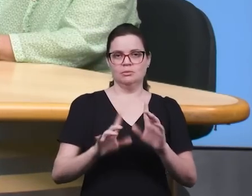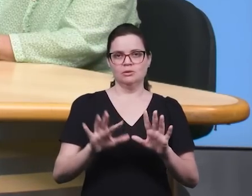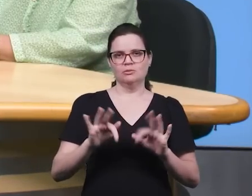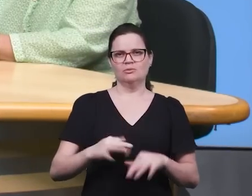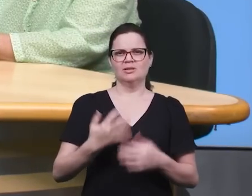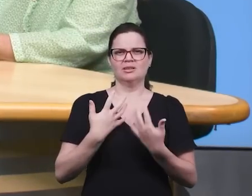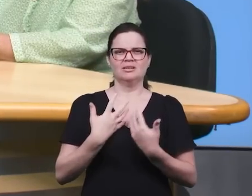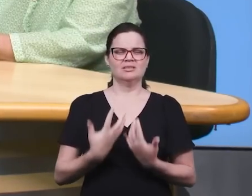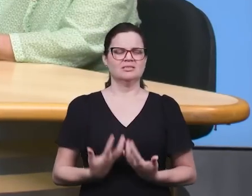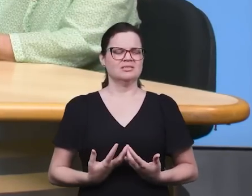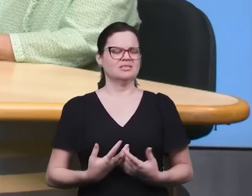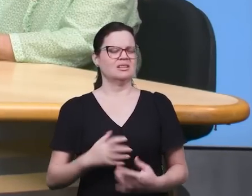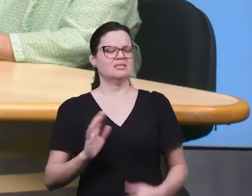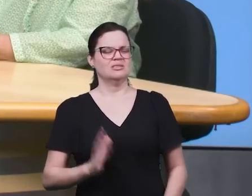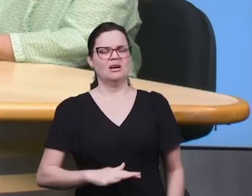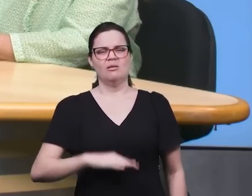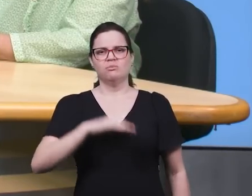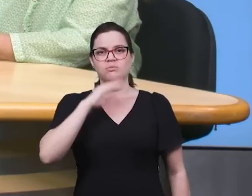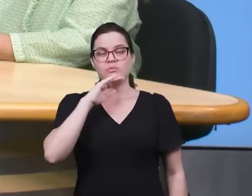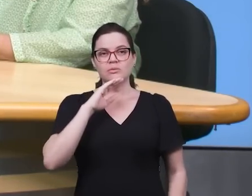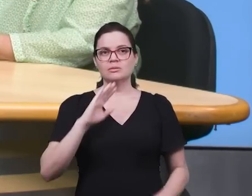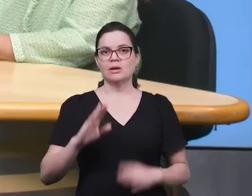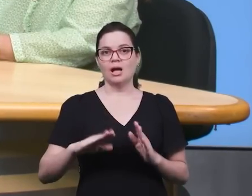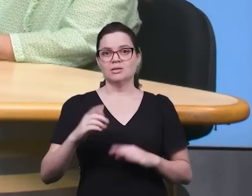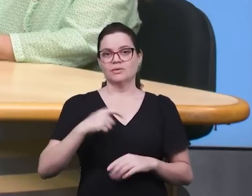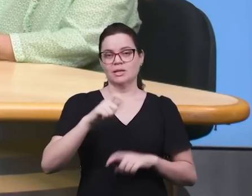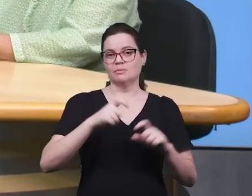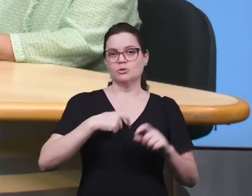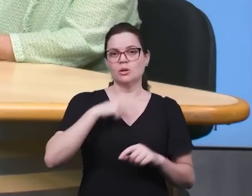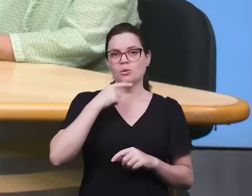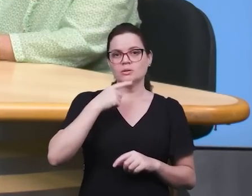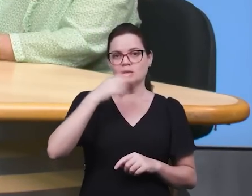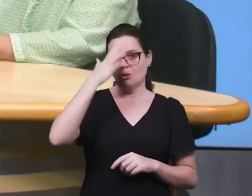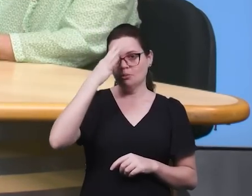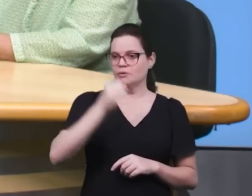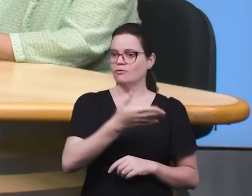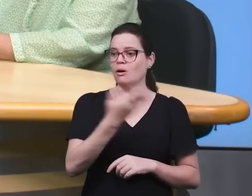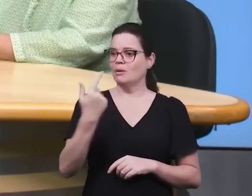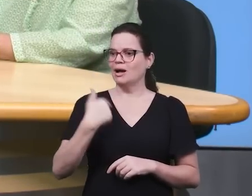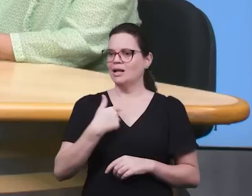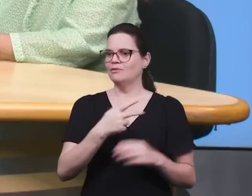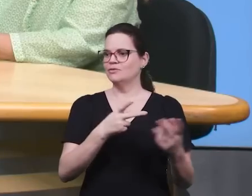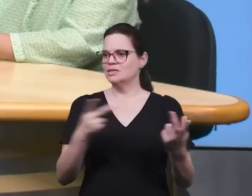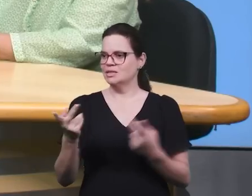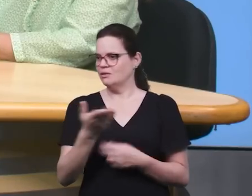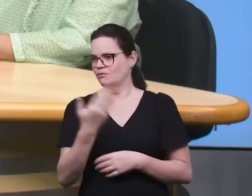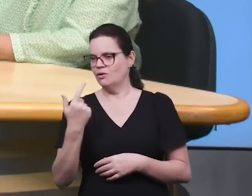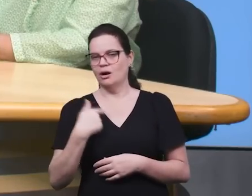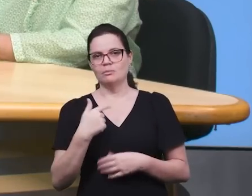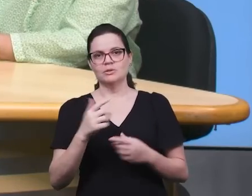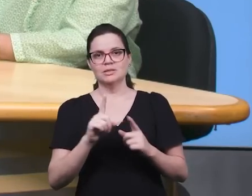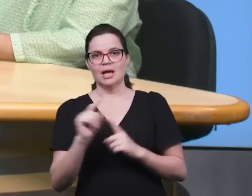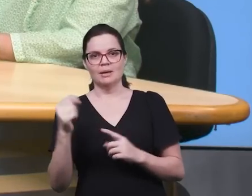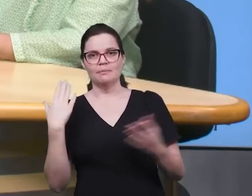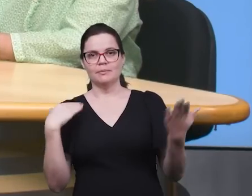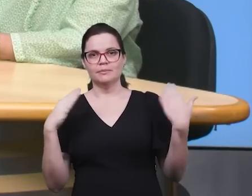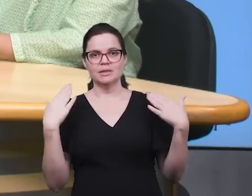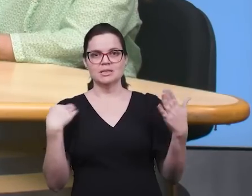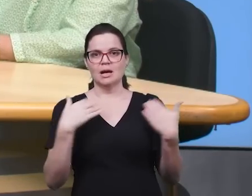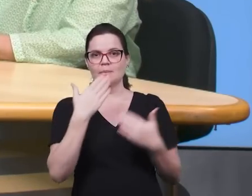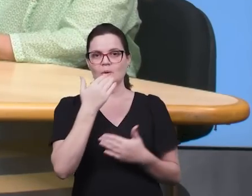está cansada, exausta e nem sempre é compreendida porque, vamos ali, vamos fazer uma visita, ou então vamos sair, né,